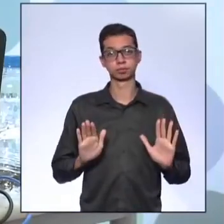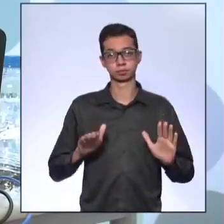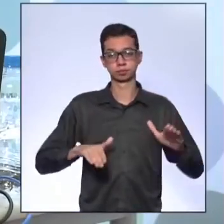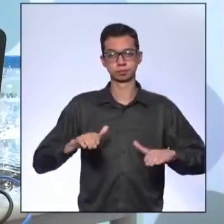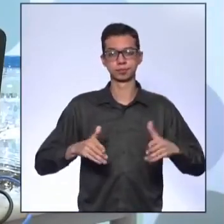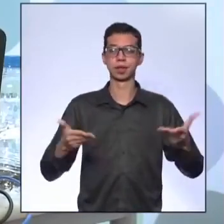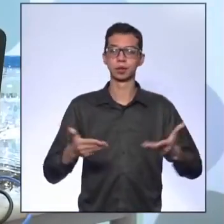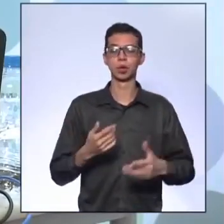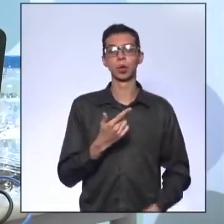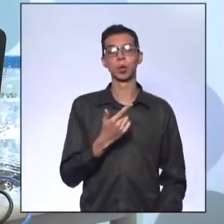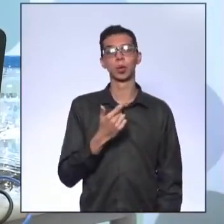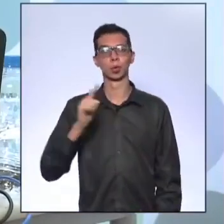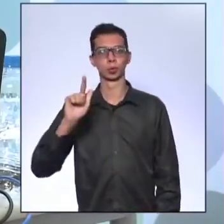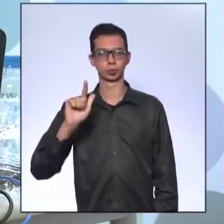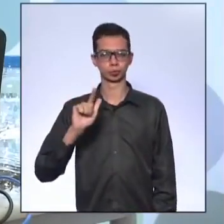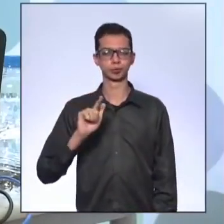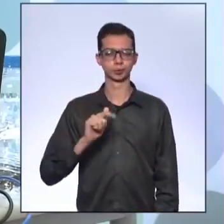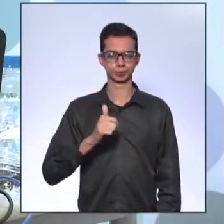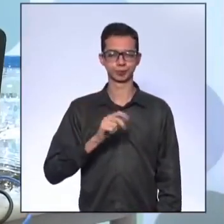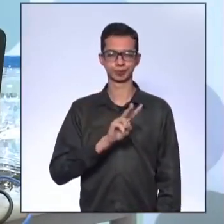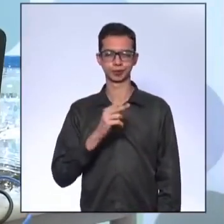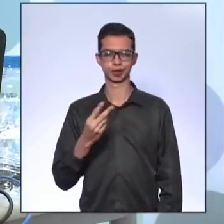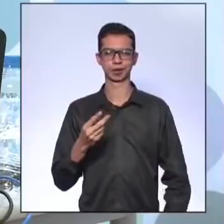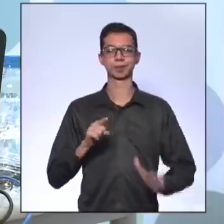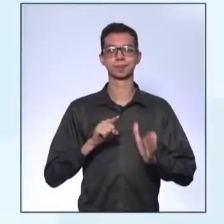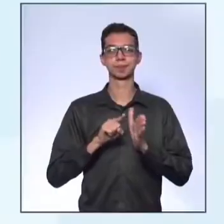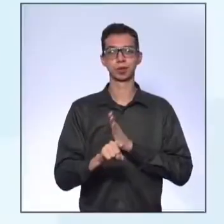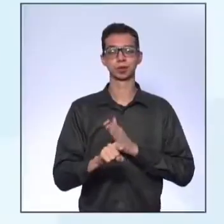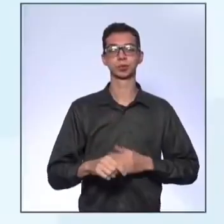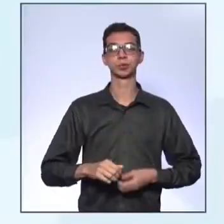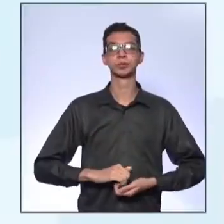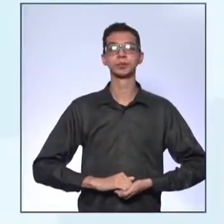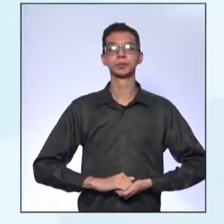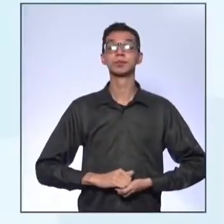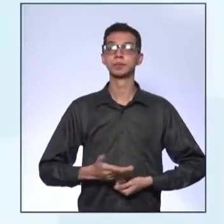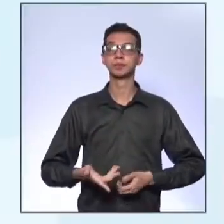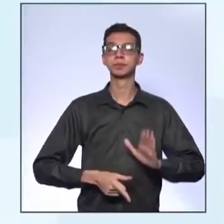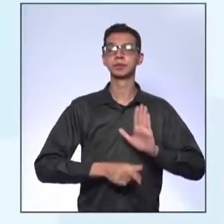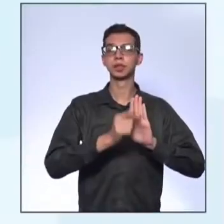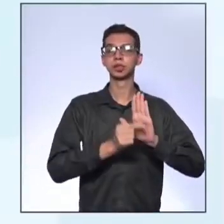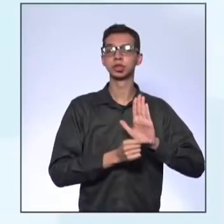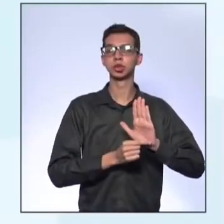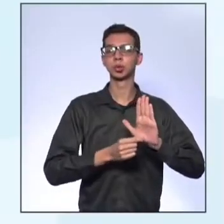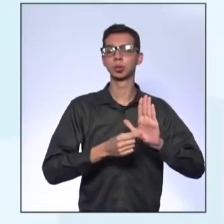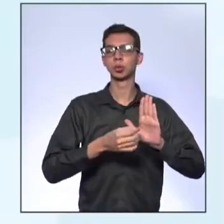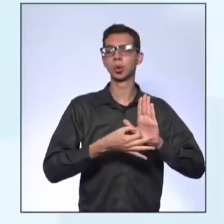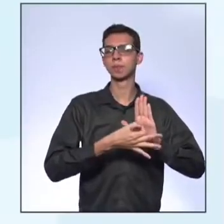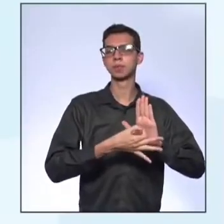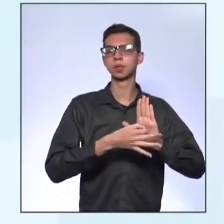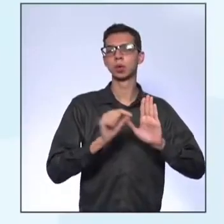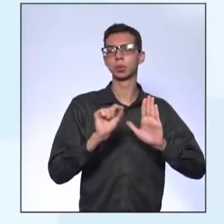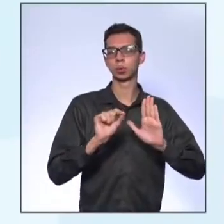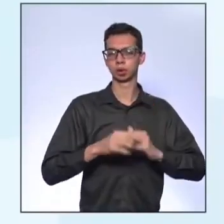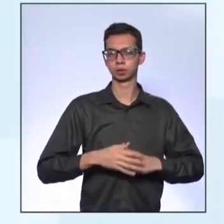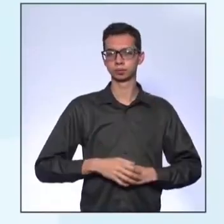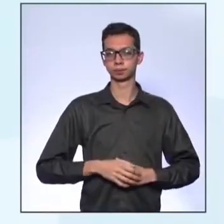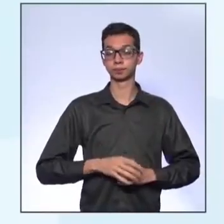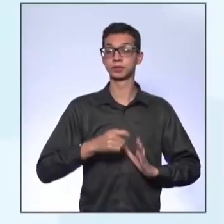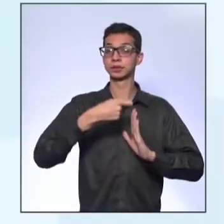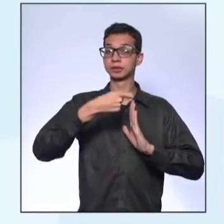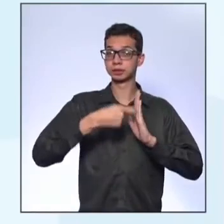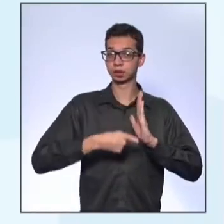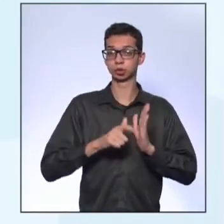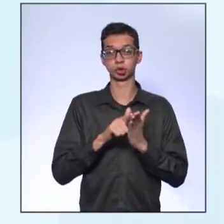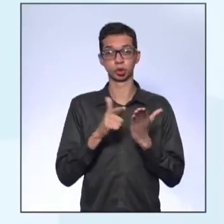para a próxima pergunta, então. Vamos lá. Artigo de opinião é um texto que circula em jornais